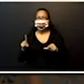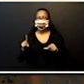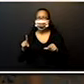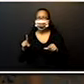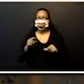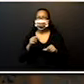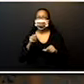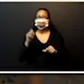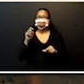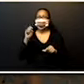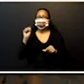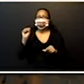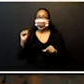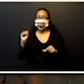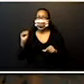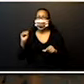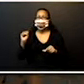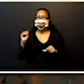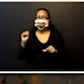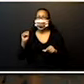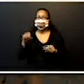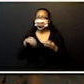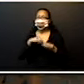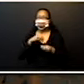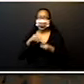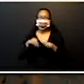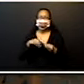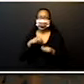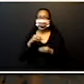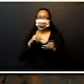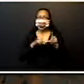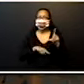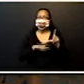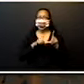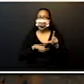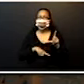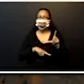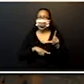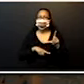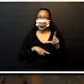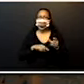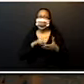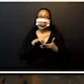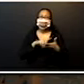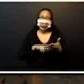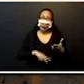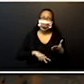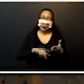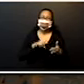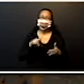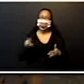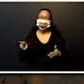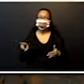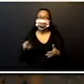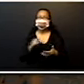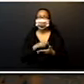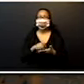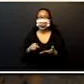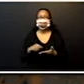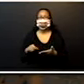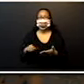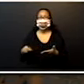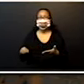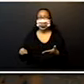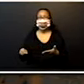misturem, vocês já conhecem. Escreva depois, leiam o que vocês estão escrevendo, porque vocês mesmos